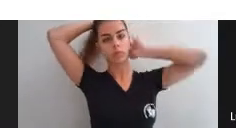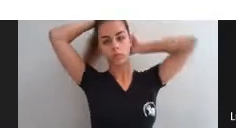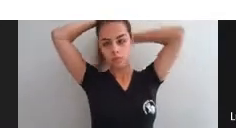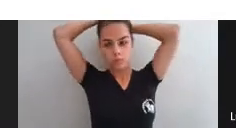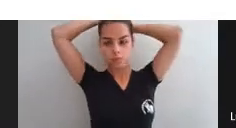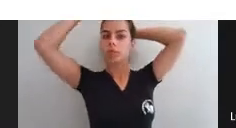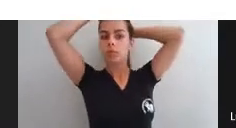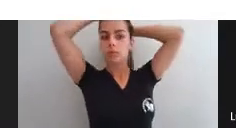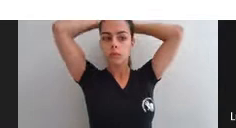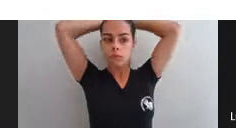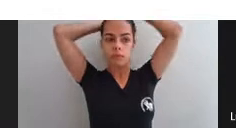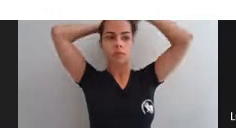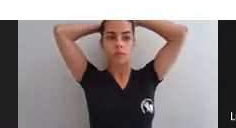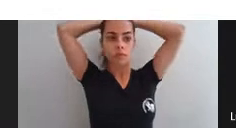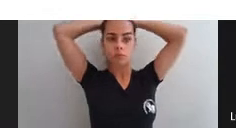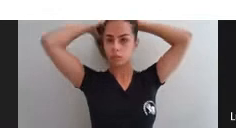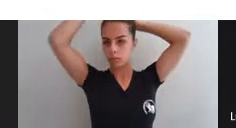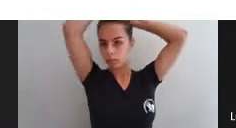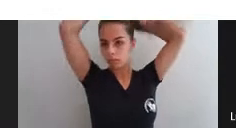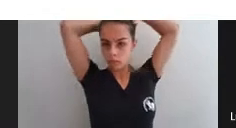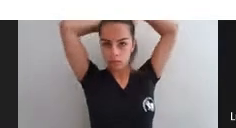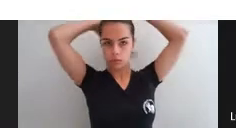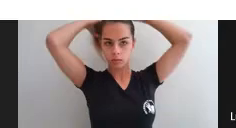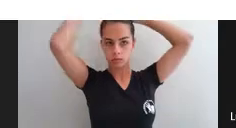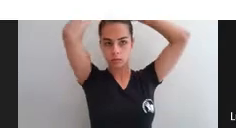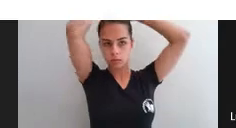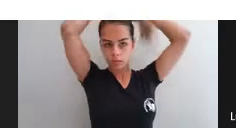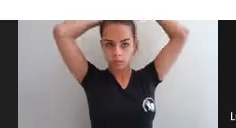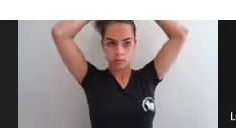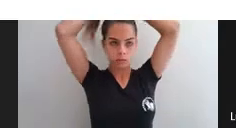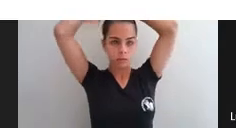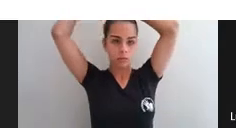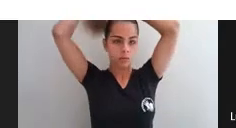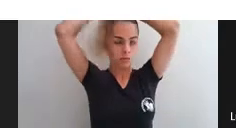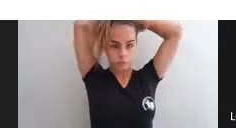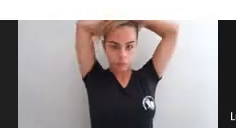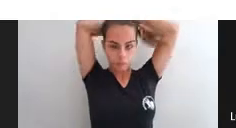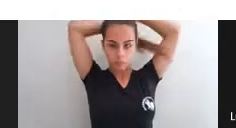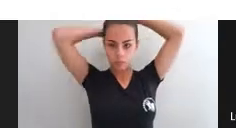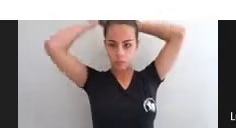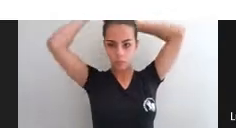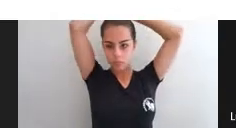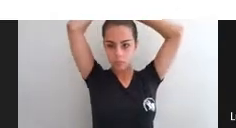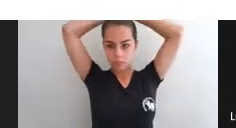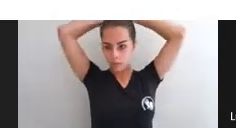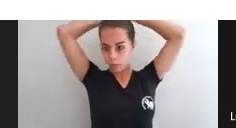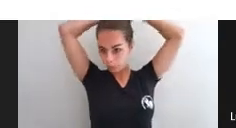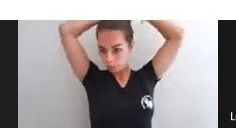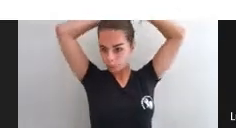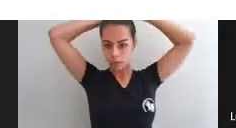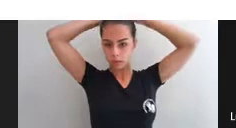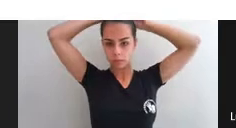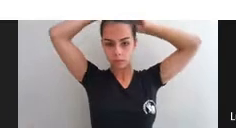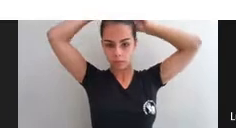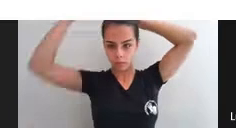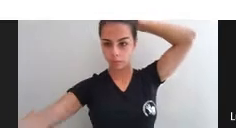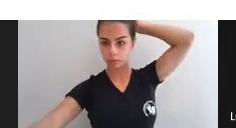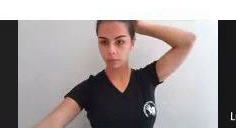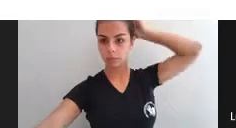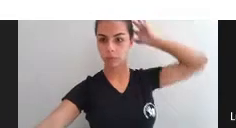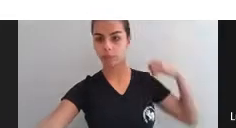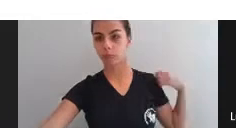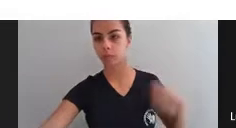interna será igual ao calor fornecido menos o trabalho realizado, né? Se